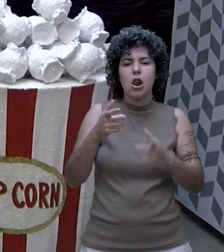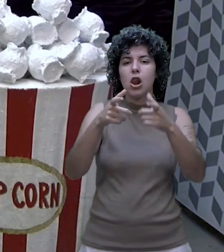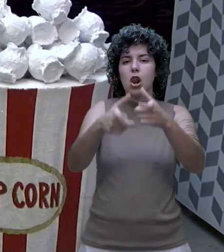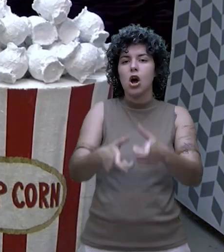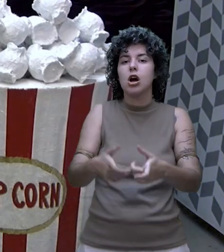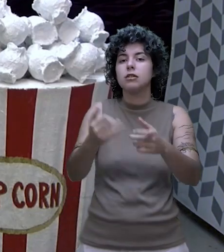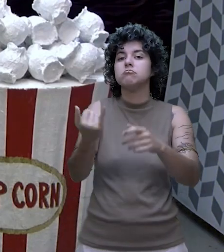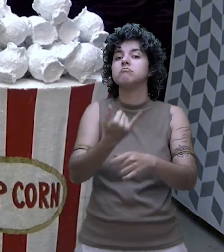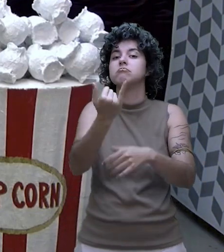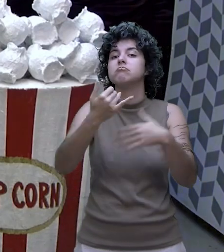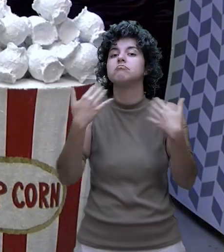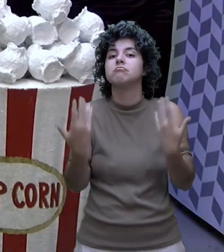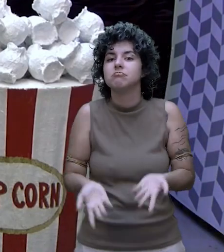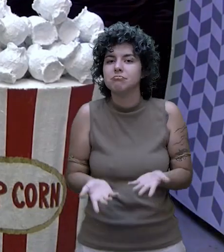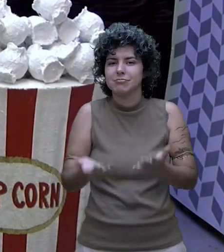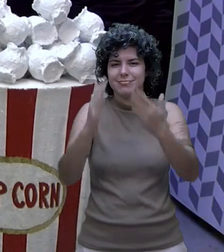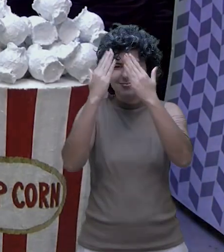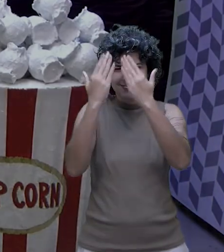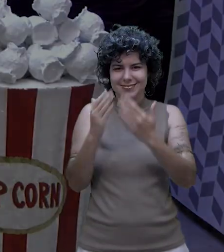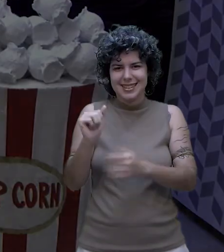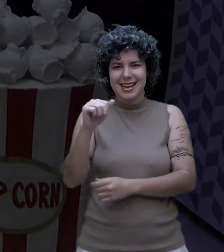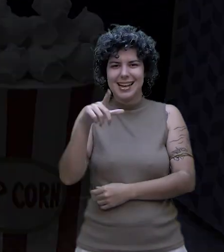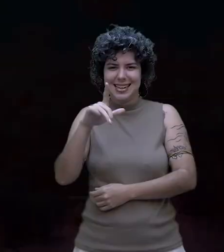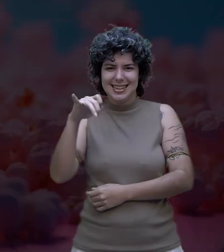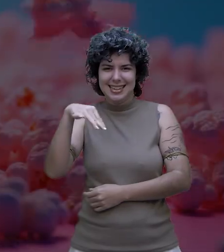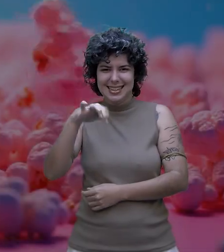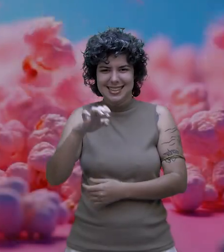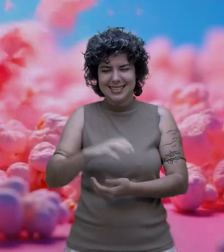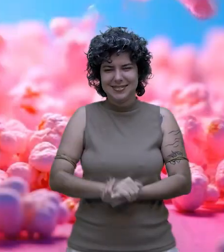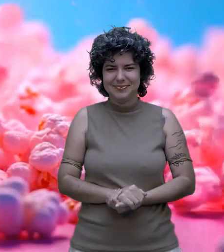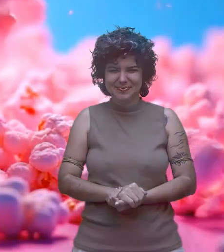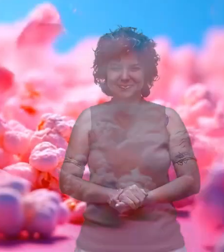a análise da nossa crítica de cinema, Aline Willick.